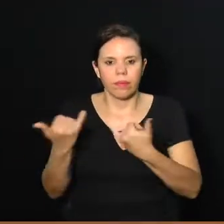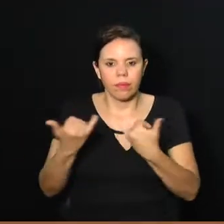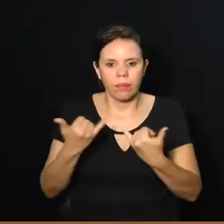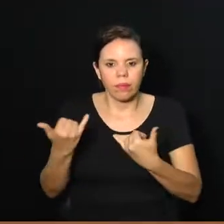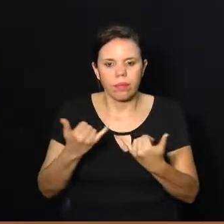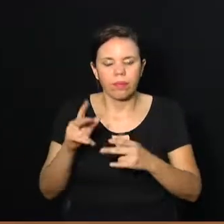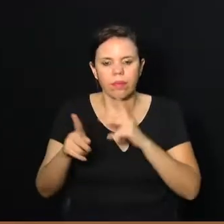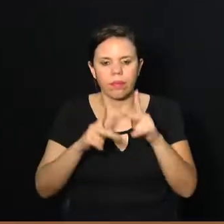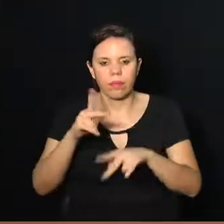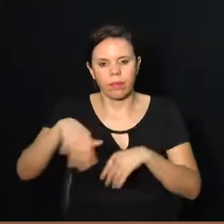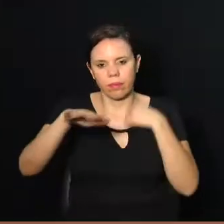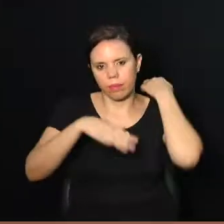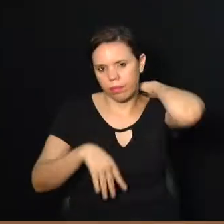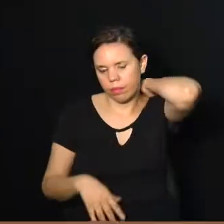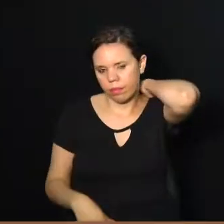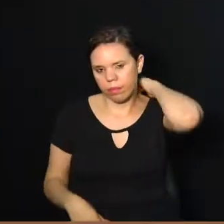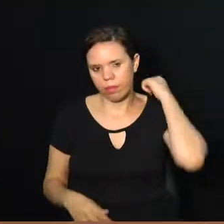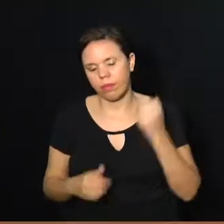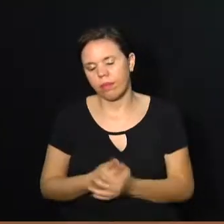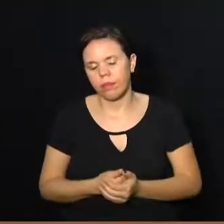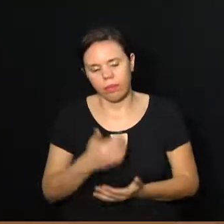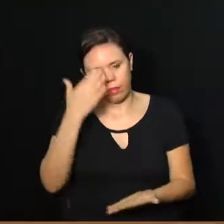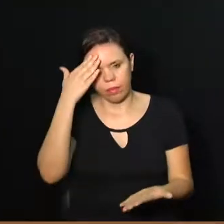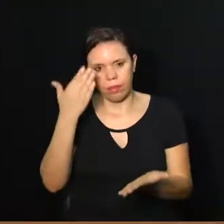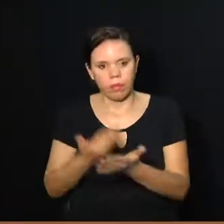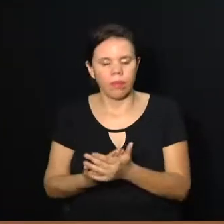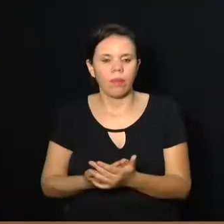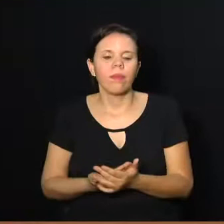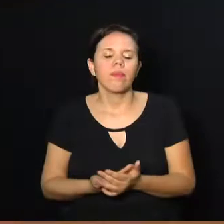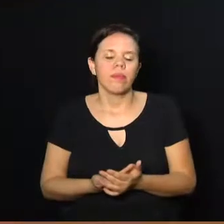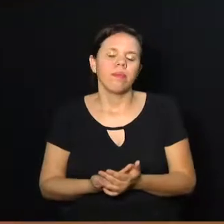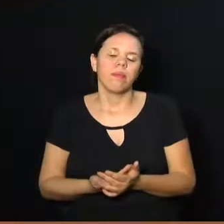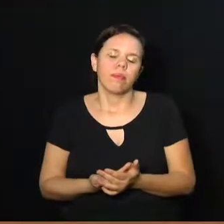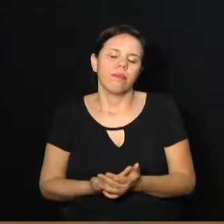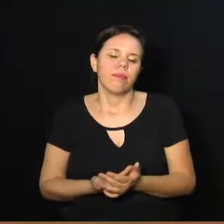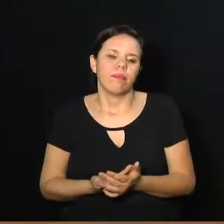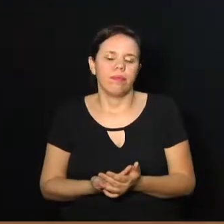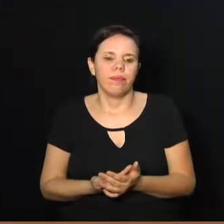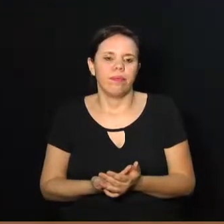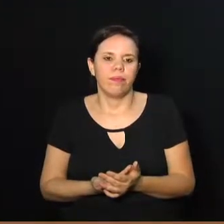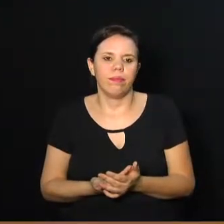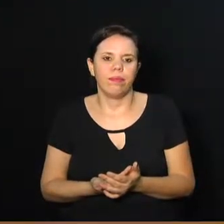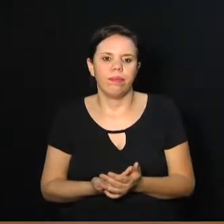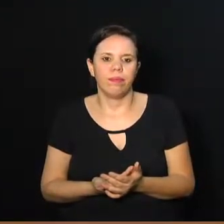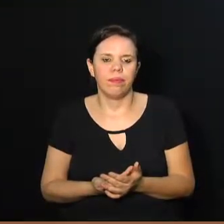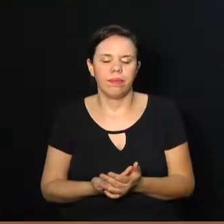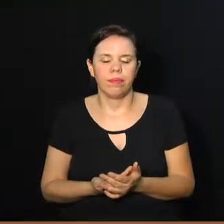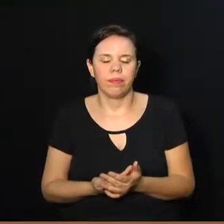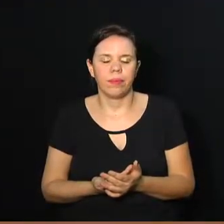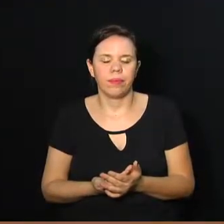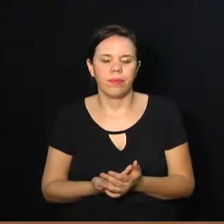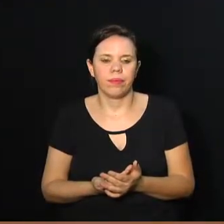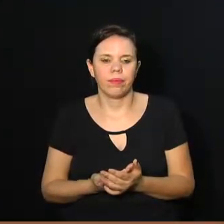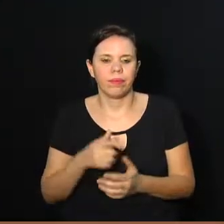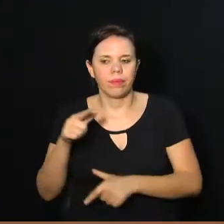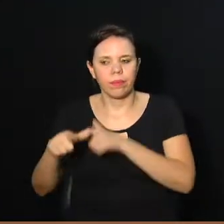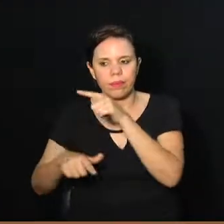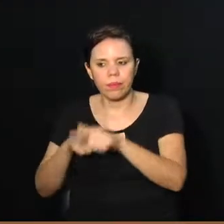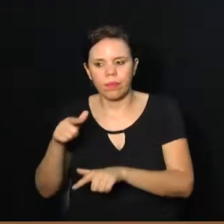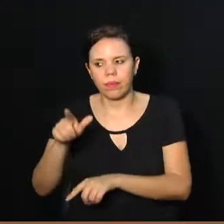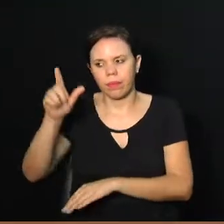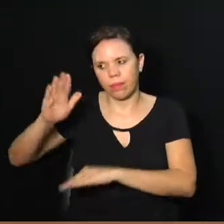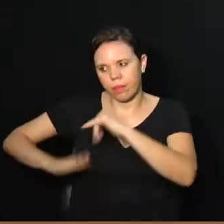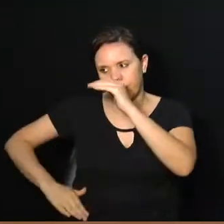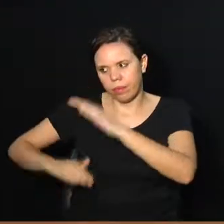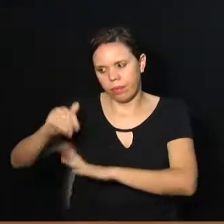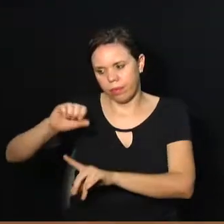mais pessoas. Eu acredito muito também na questão do trabalho da assistente social,